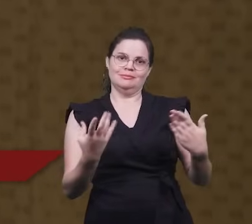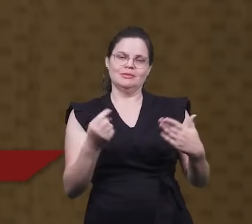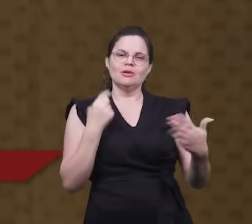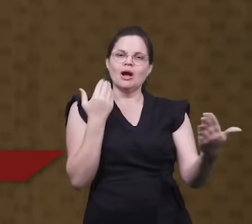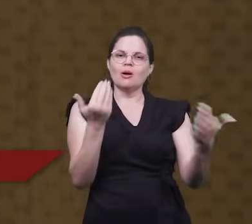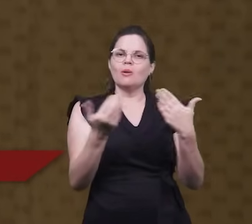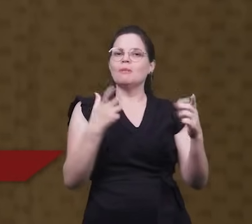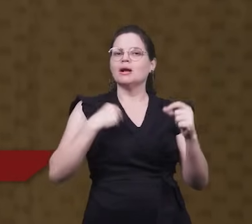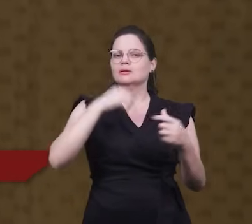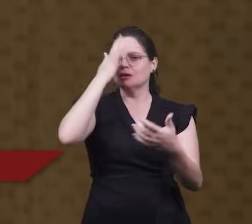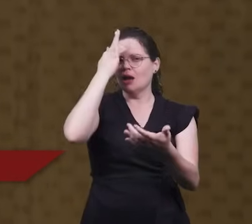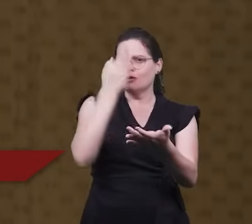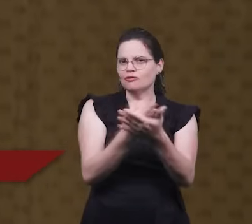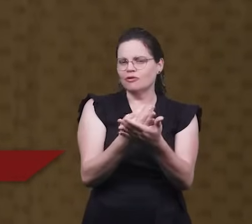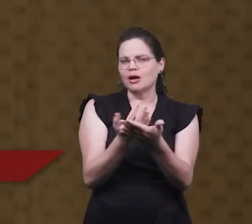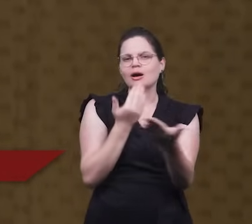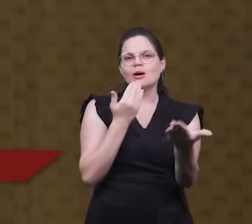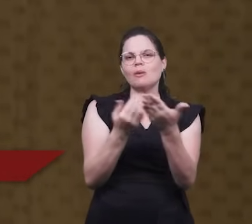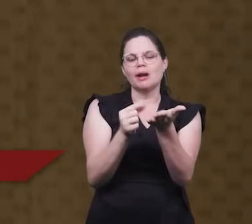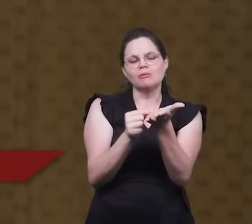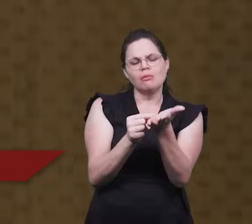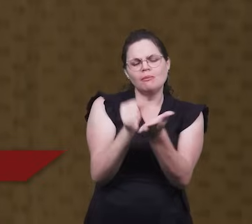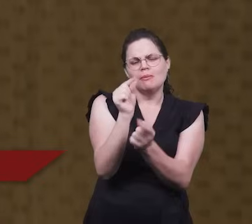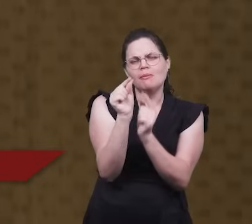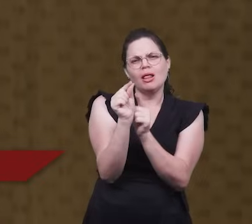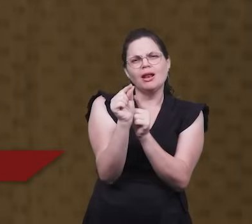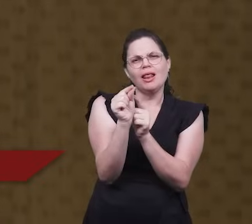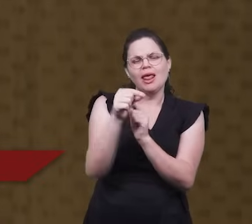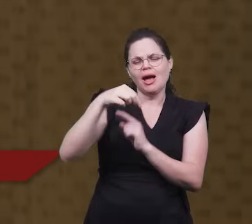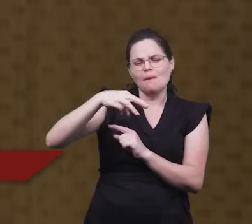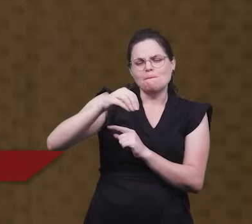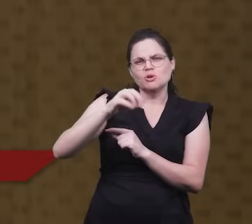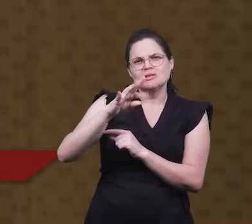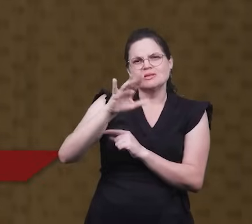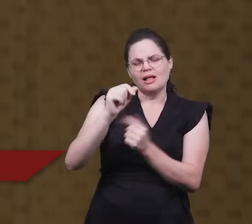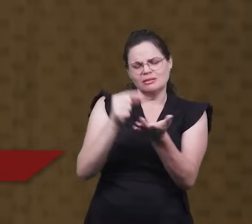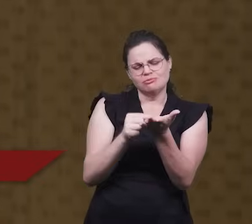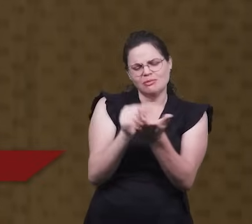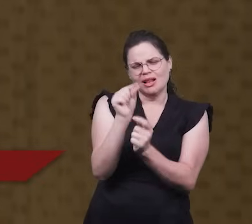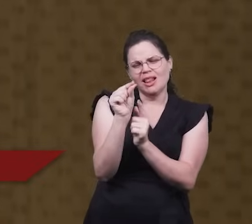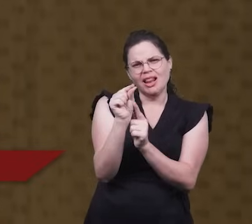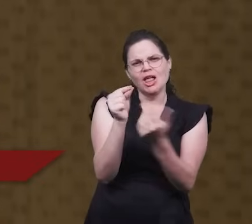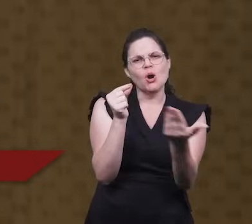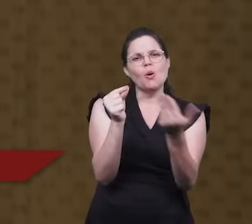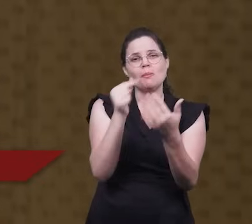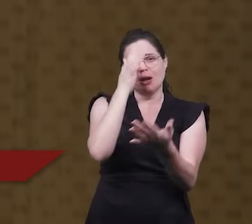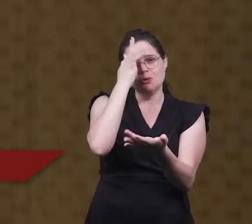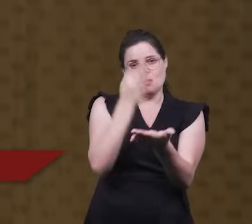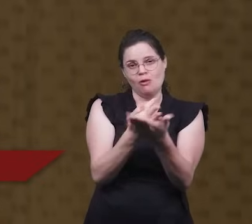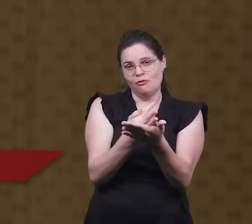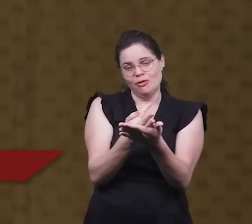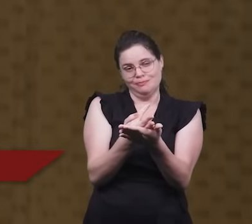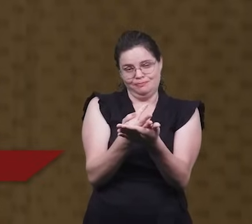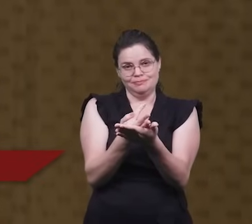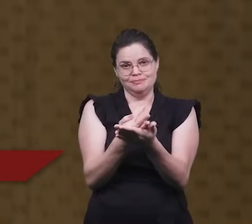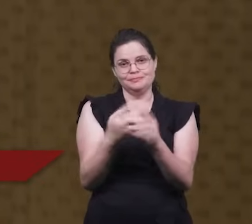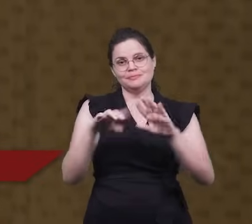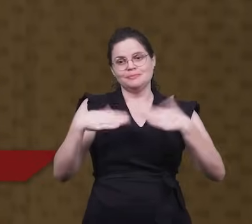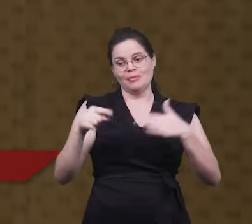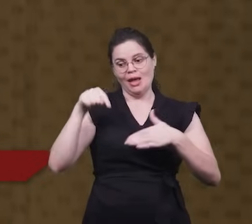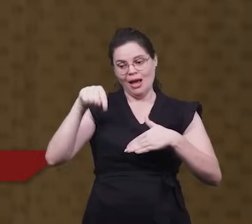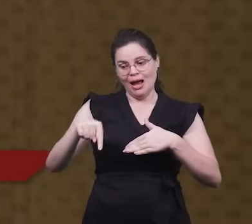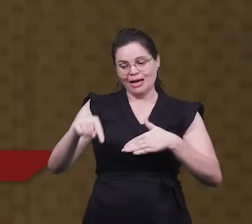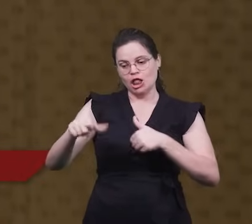a associação entre o grão de mostarda, ou seja, a semente, com a fé. Então, o que vai